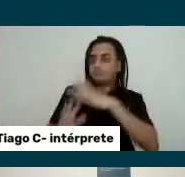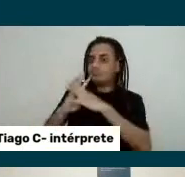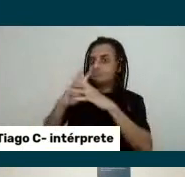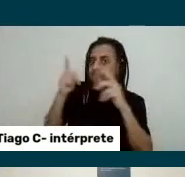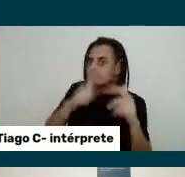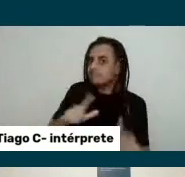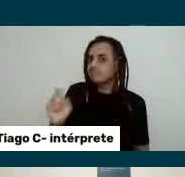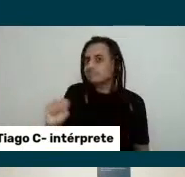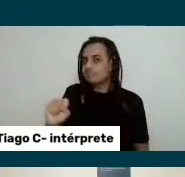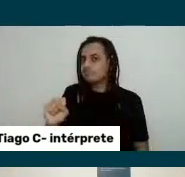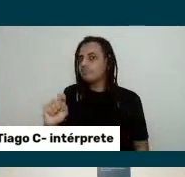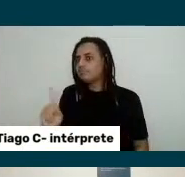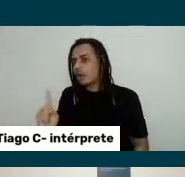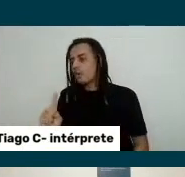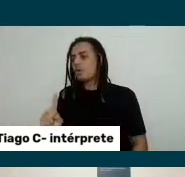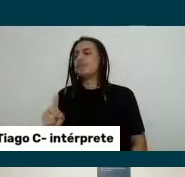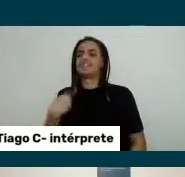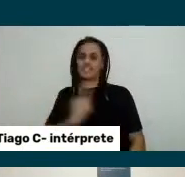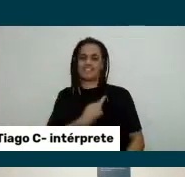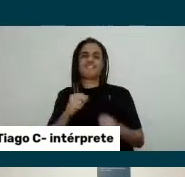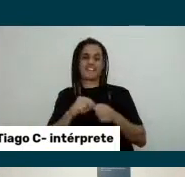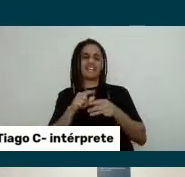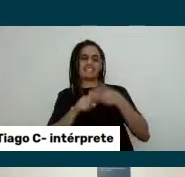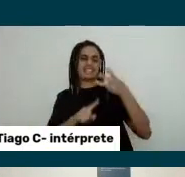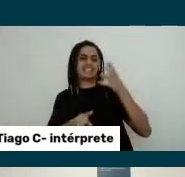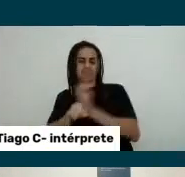3 perguntas para as pessoas que estão